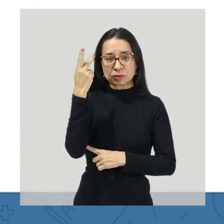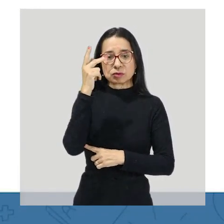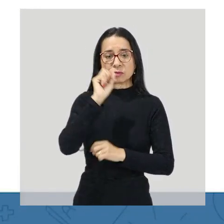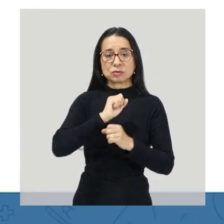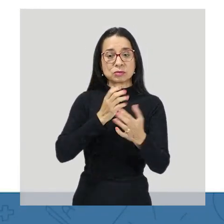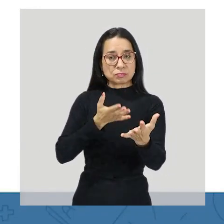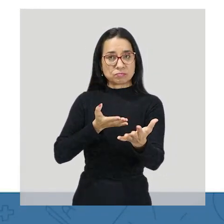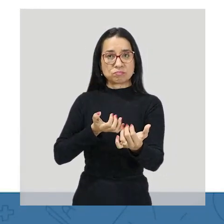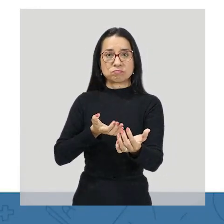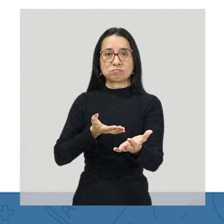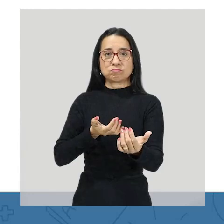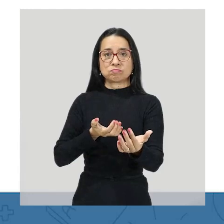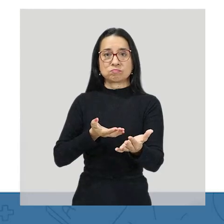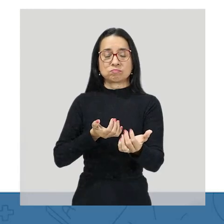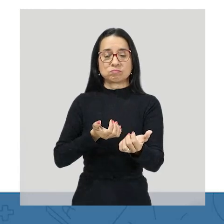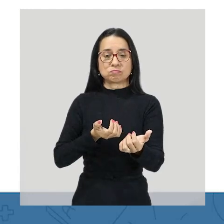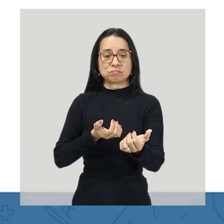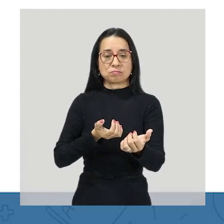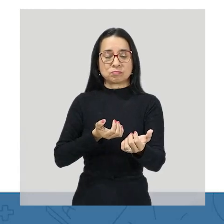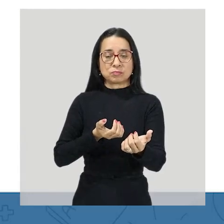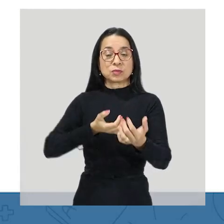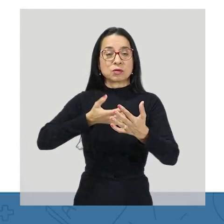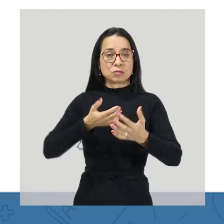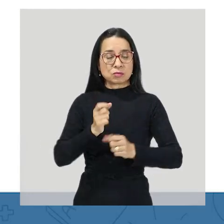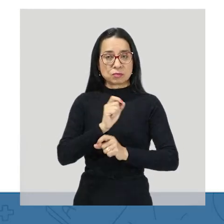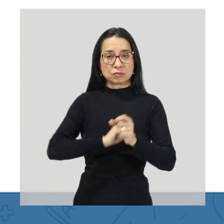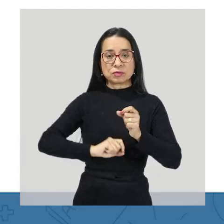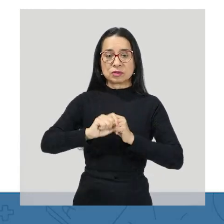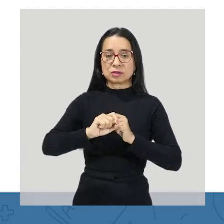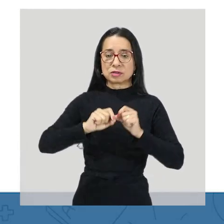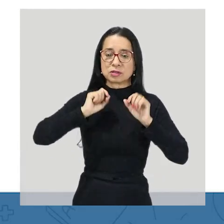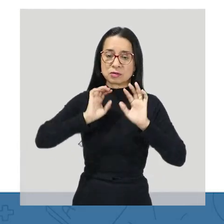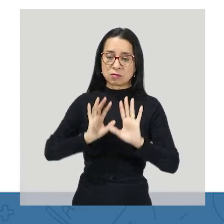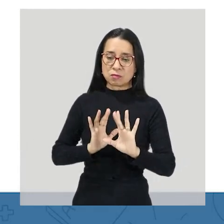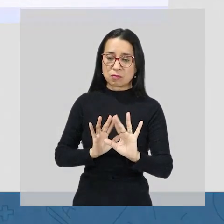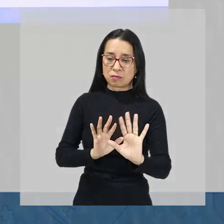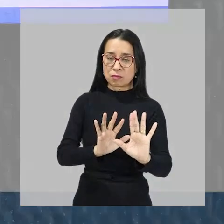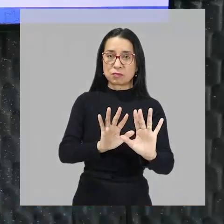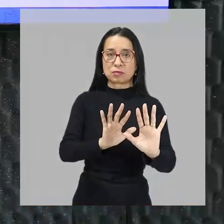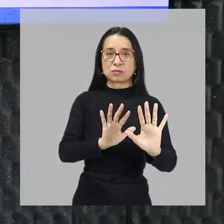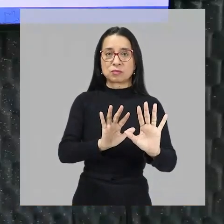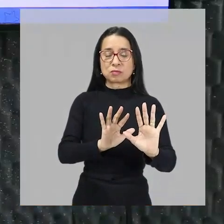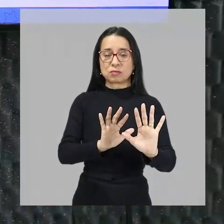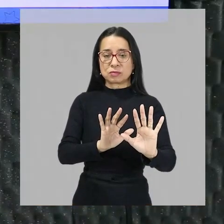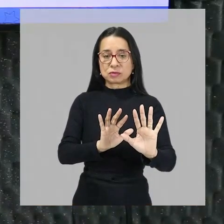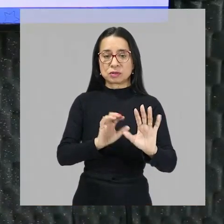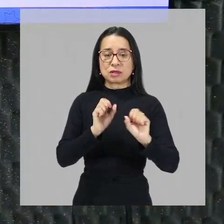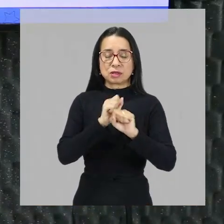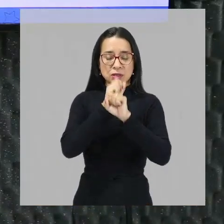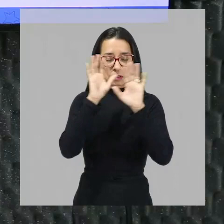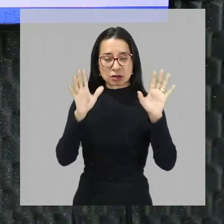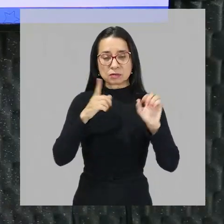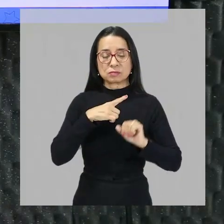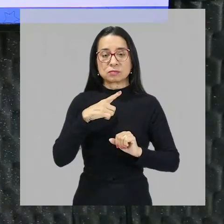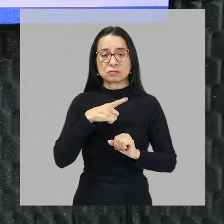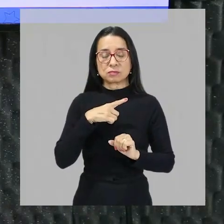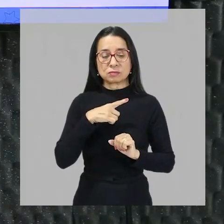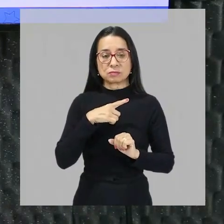foram jovens. Jovens que foram para as ruas. Evidente que você